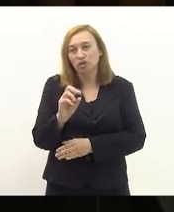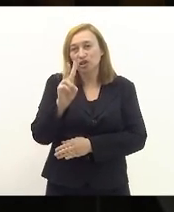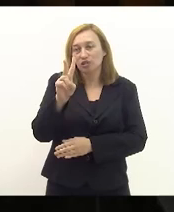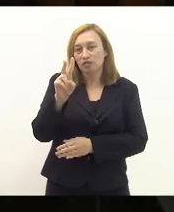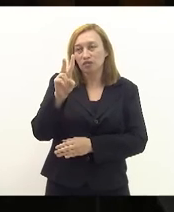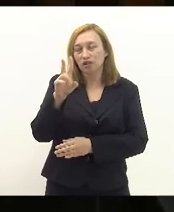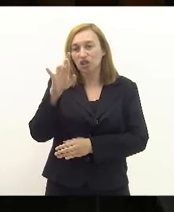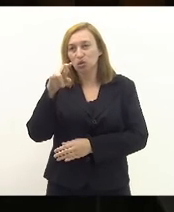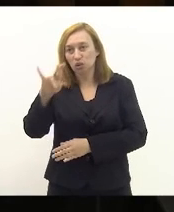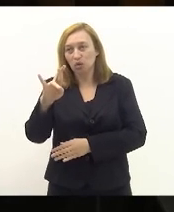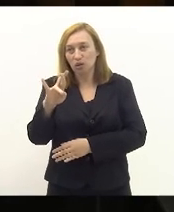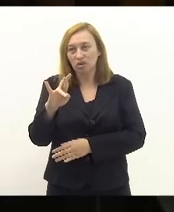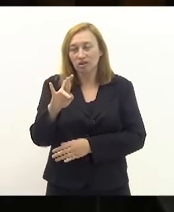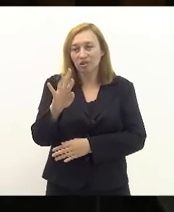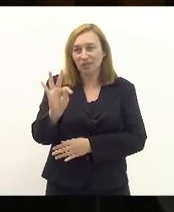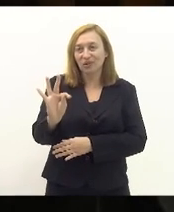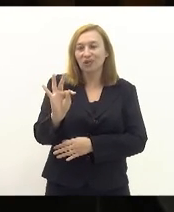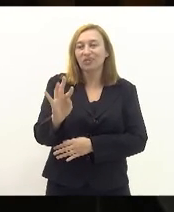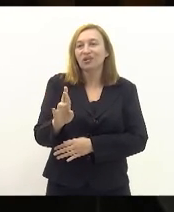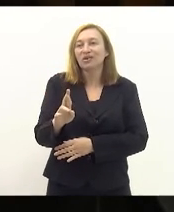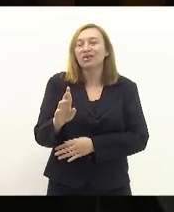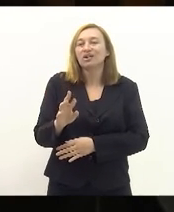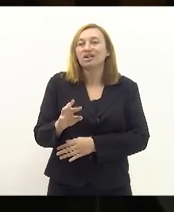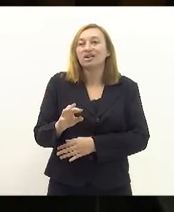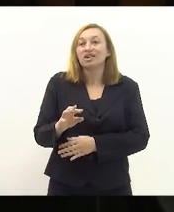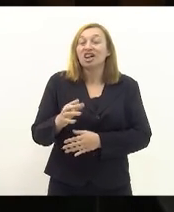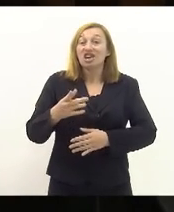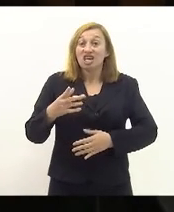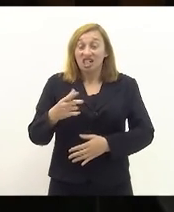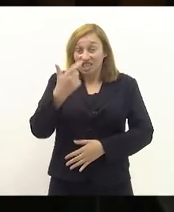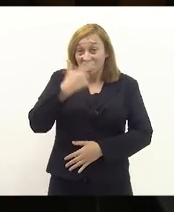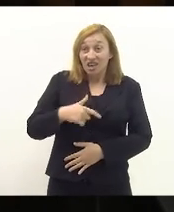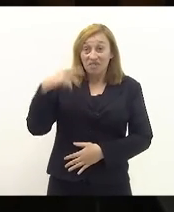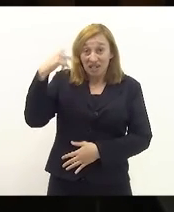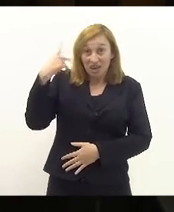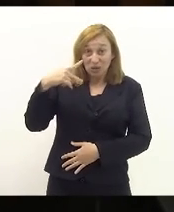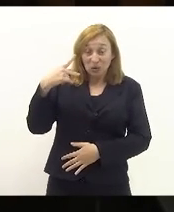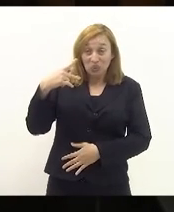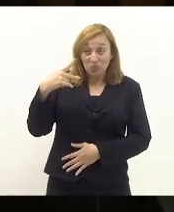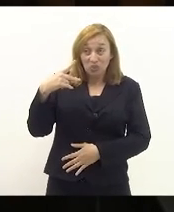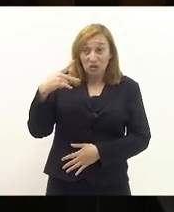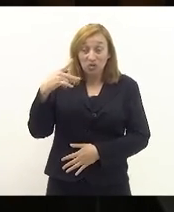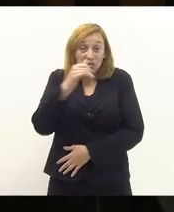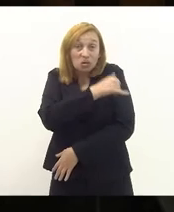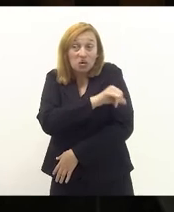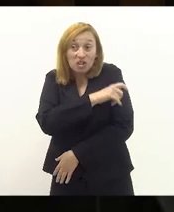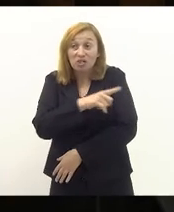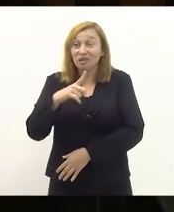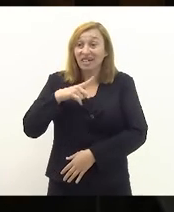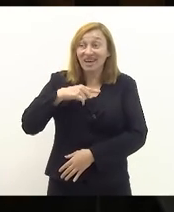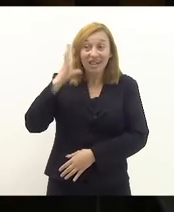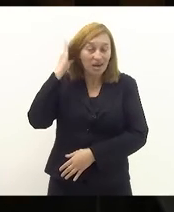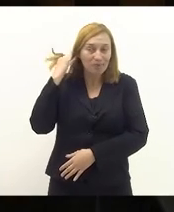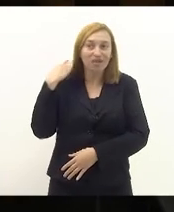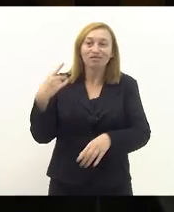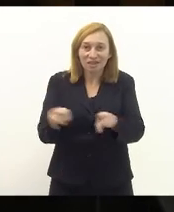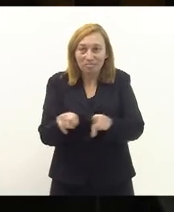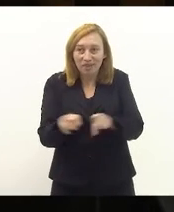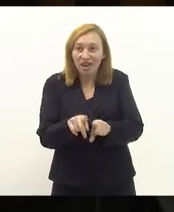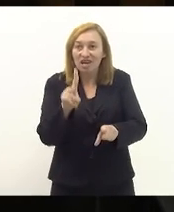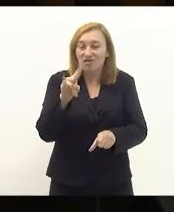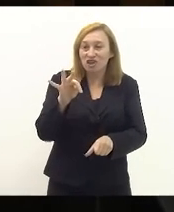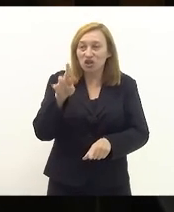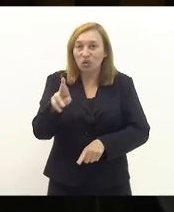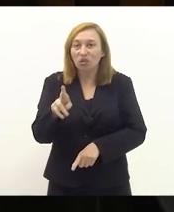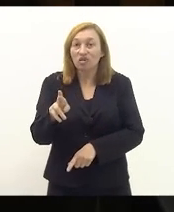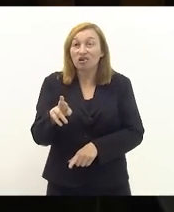Vereador no rio achei ele deve ser bom demais né se até cabelo Victor Hugo meu irmão eu liguei para ele hoje ele o Vitor